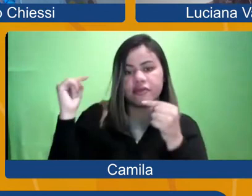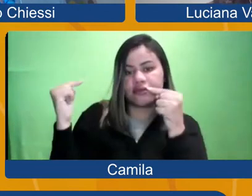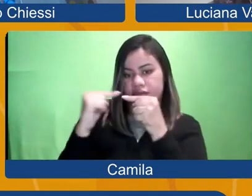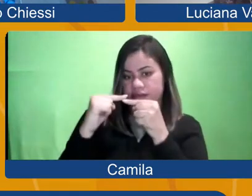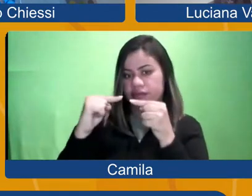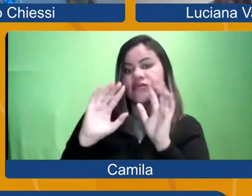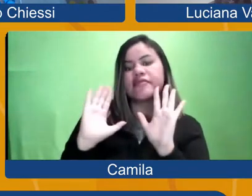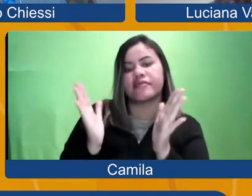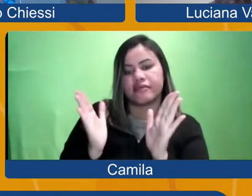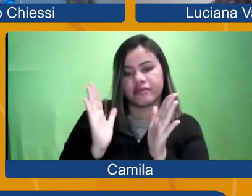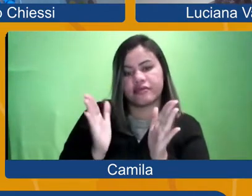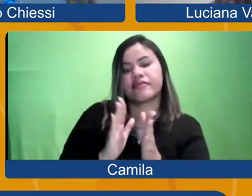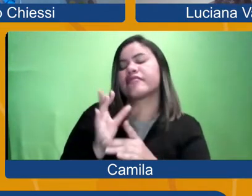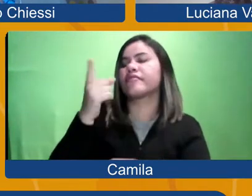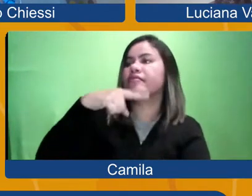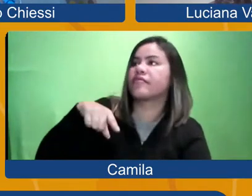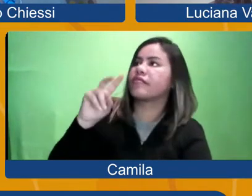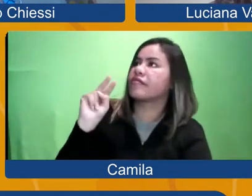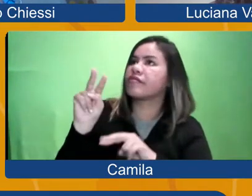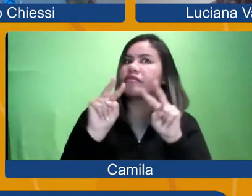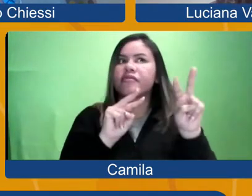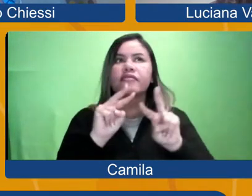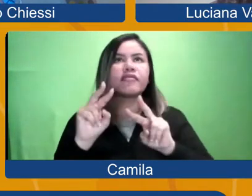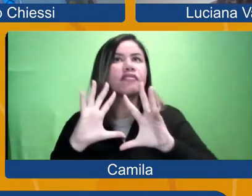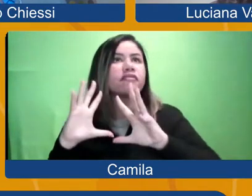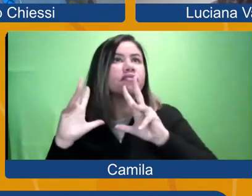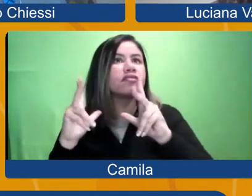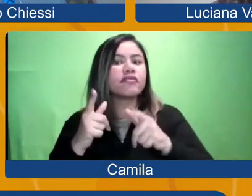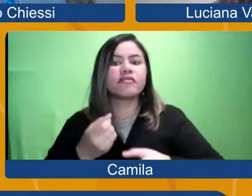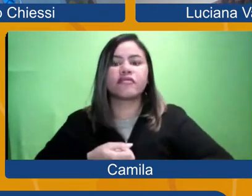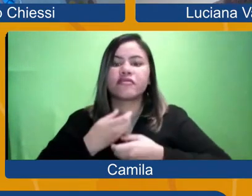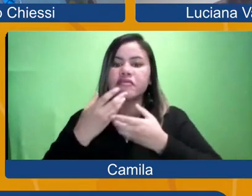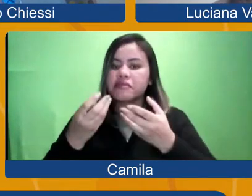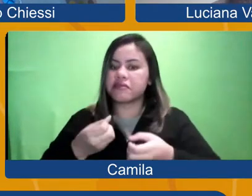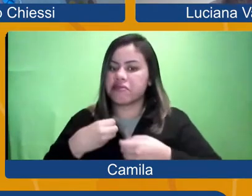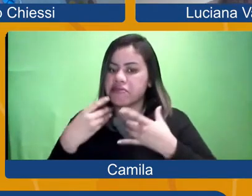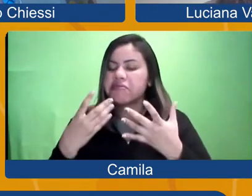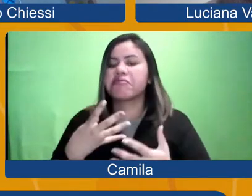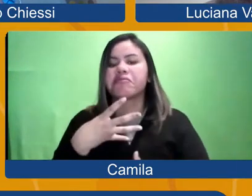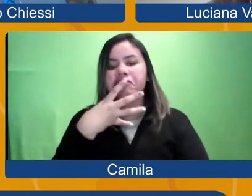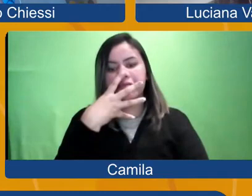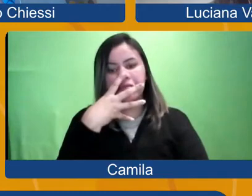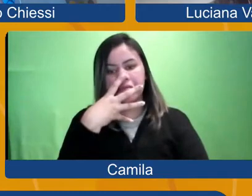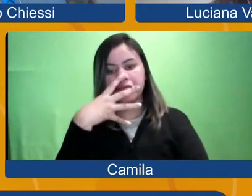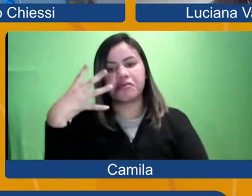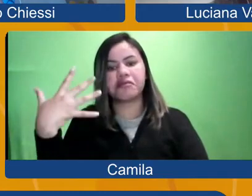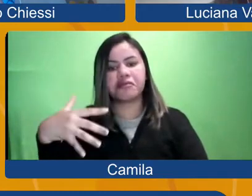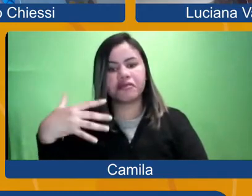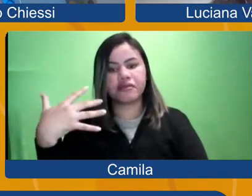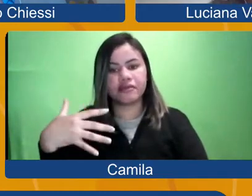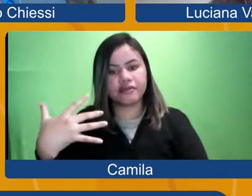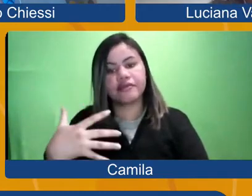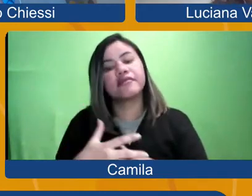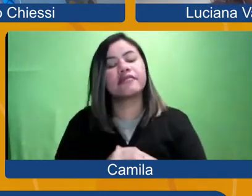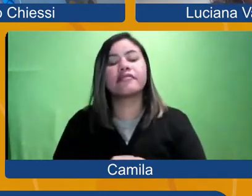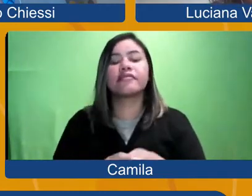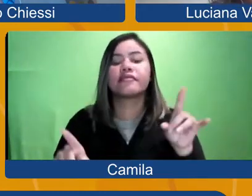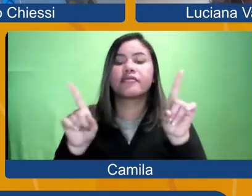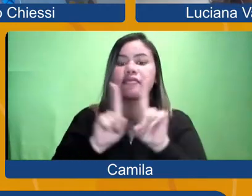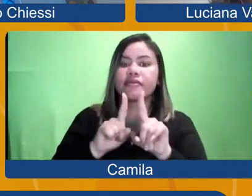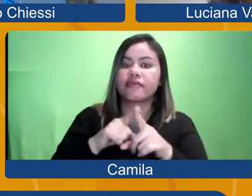né, quando a gente vê tudo que é divulgado, apresentado, todas as possibilidades que a gente tem,